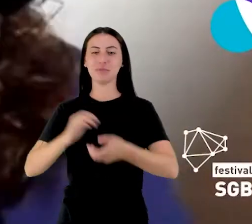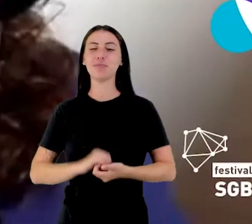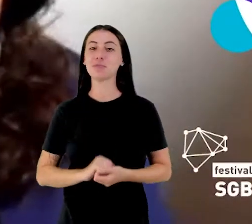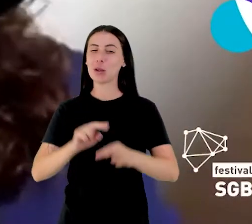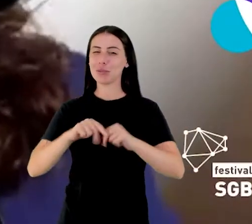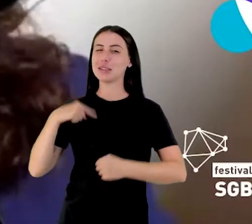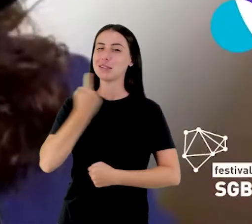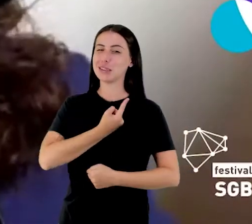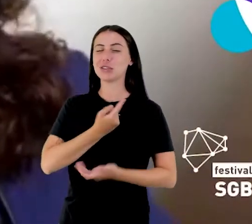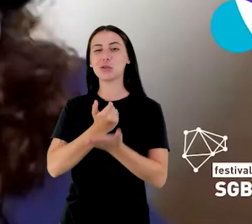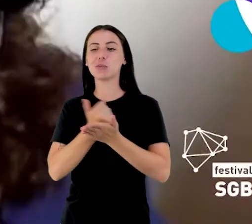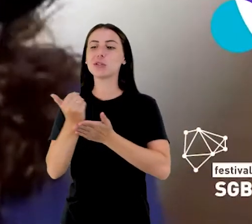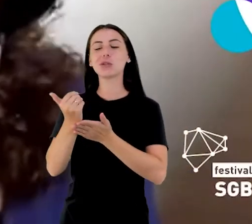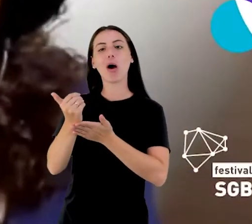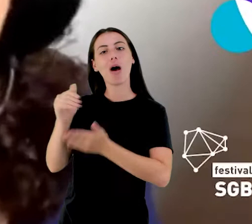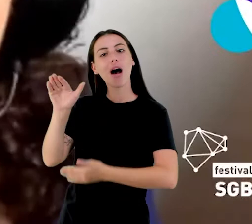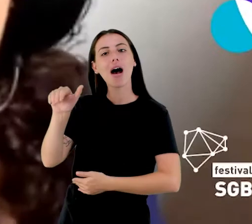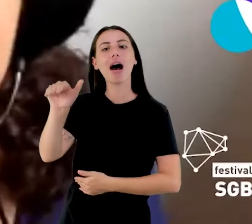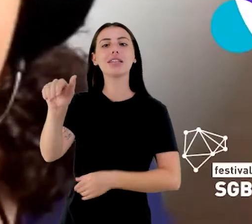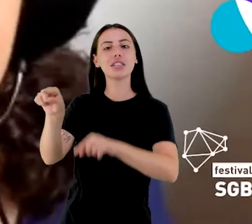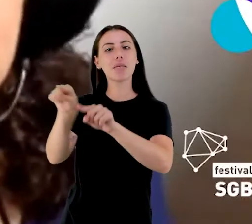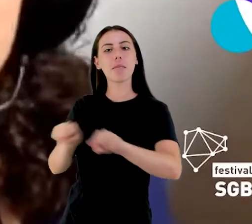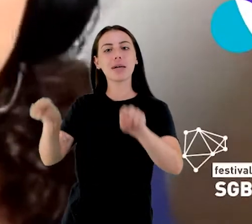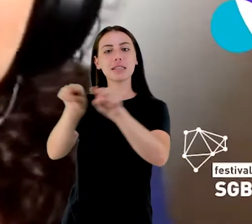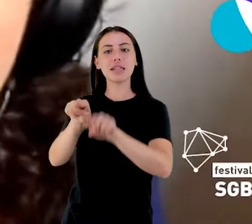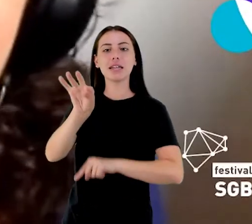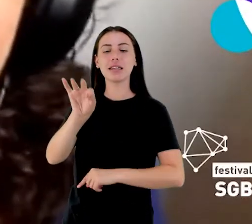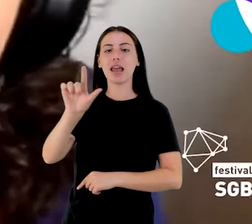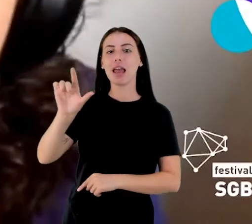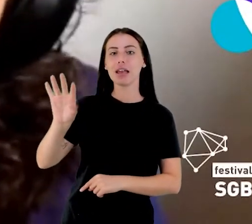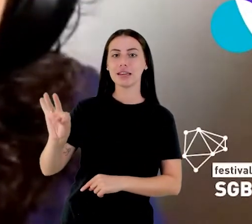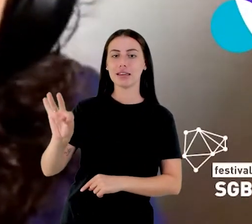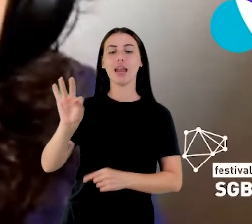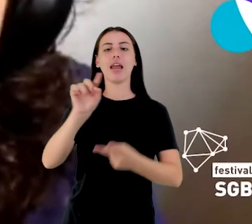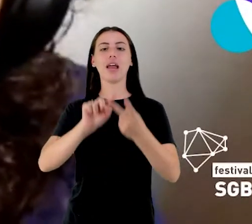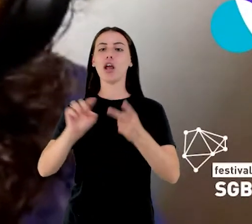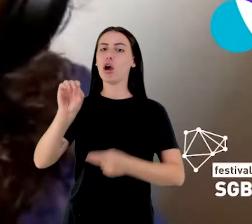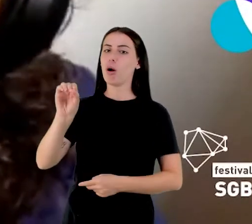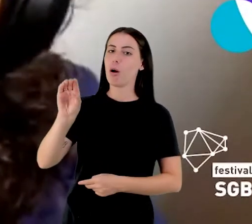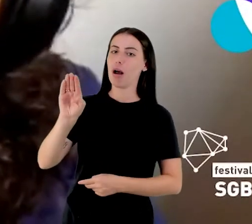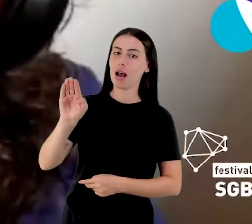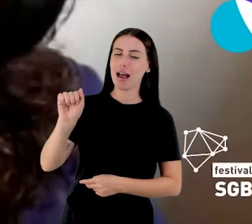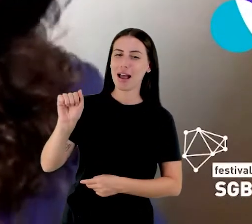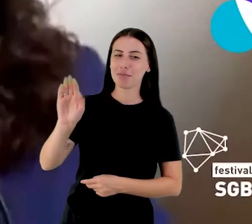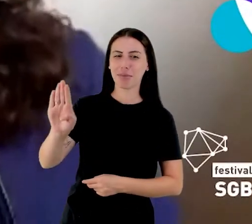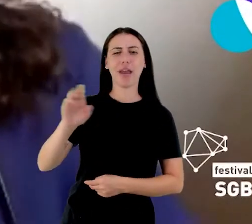possibilidades de existência desse filme que possa servir a um público que está numa condição melhor de promover mudanças usando o